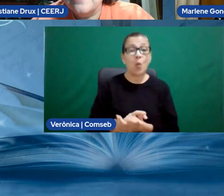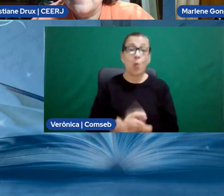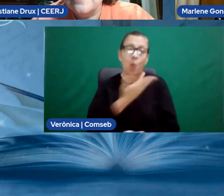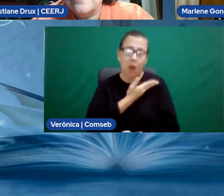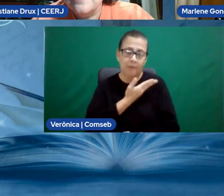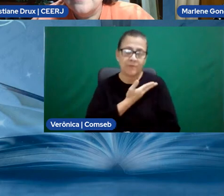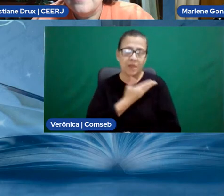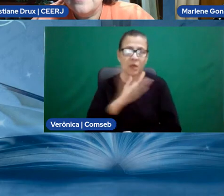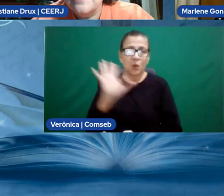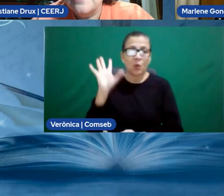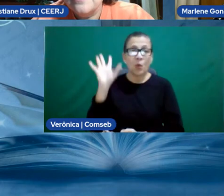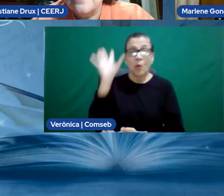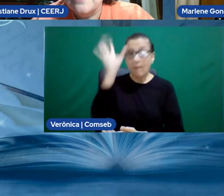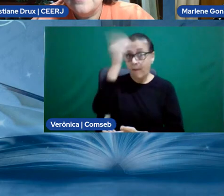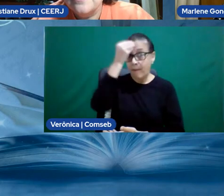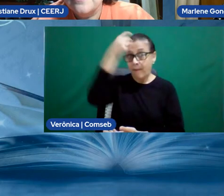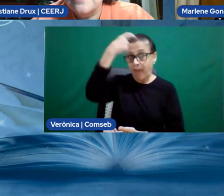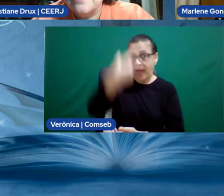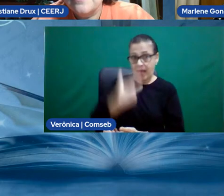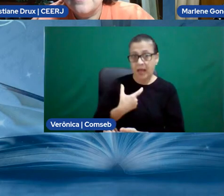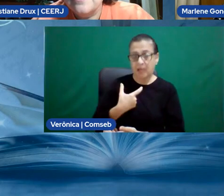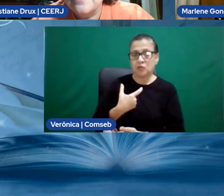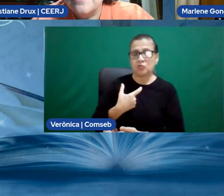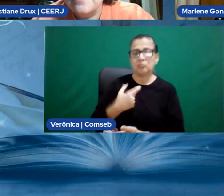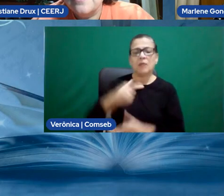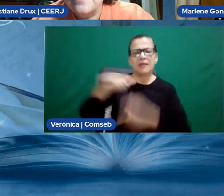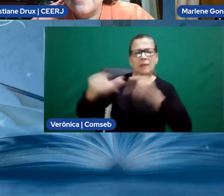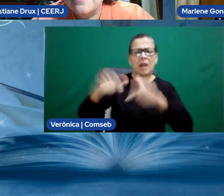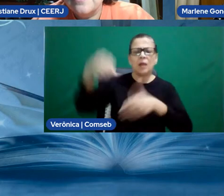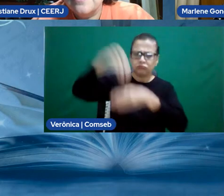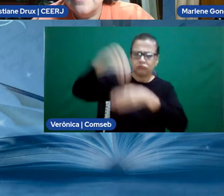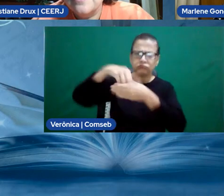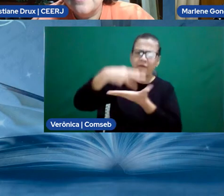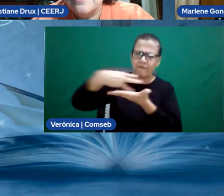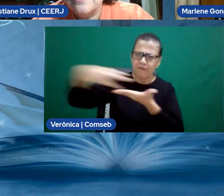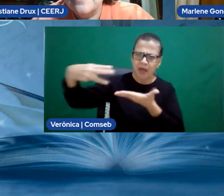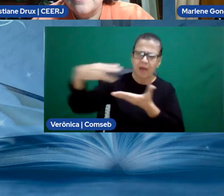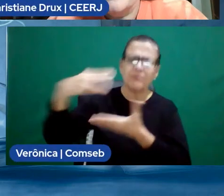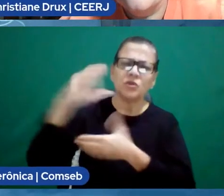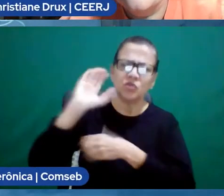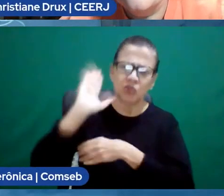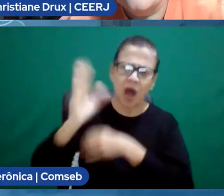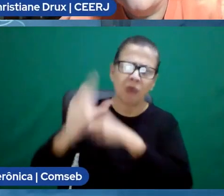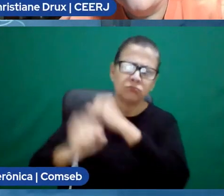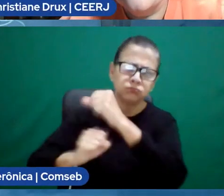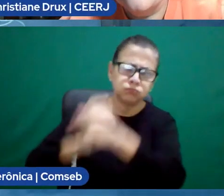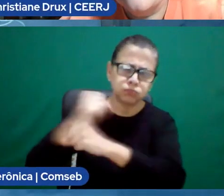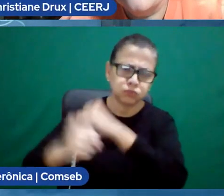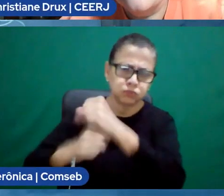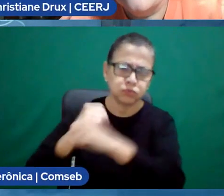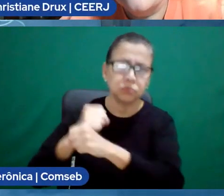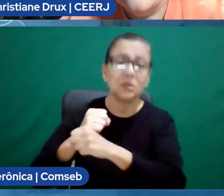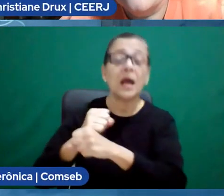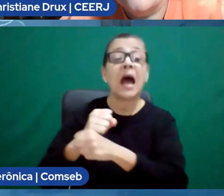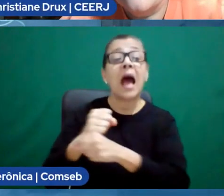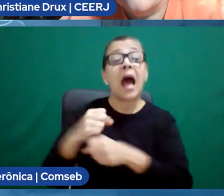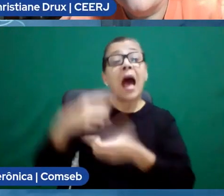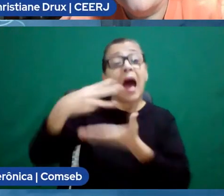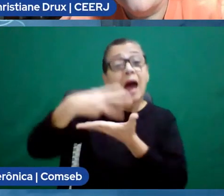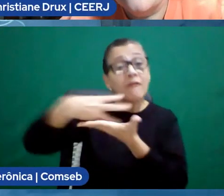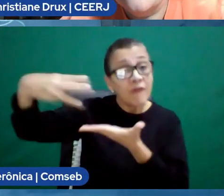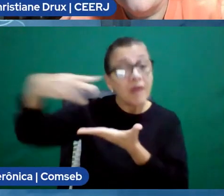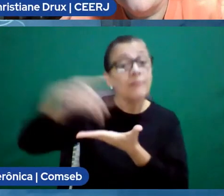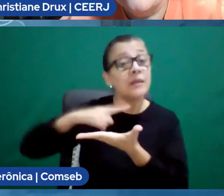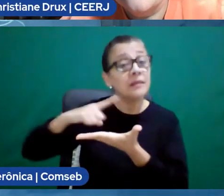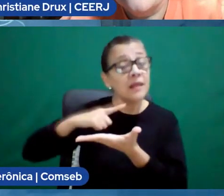já está desencarnado, trabalhador da FEB durante muitos anos. A FEB sempre teve uma mesinha onde